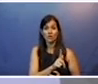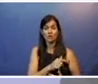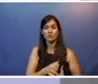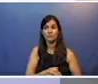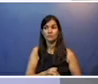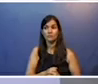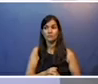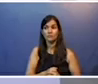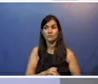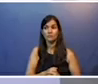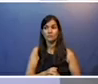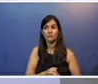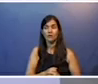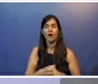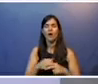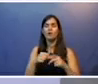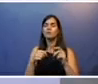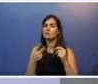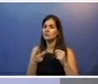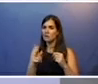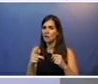Tudo dividido por 2.